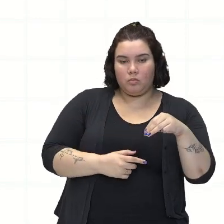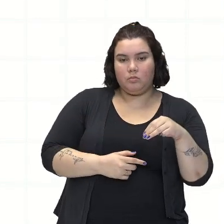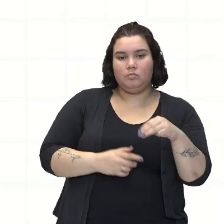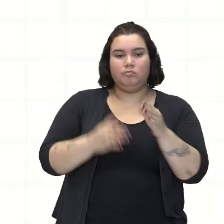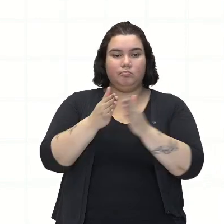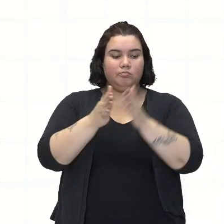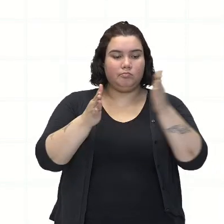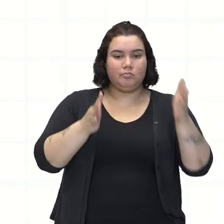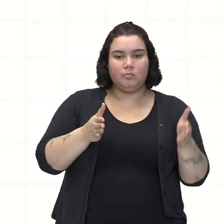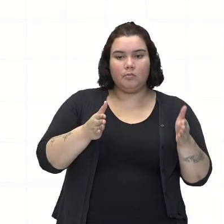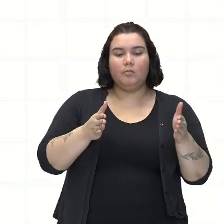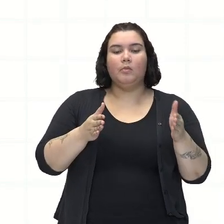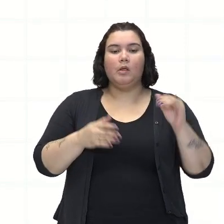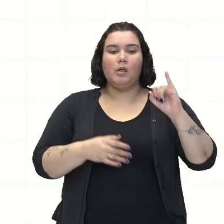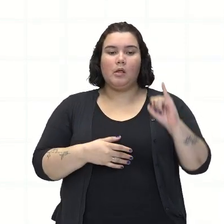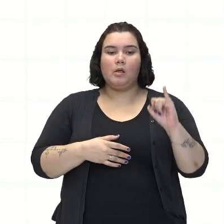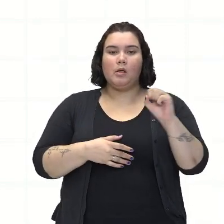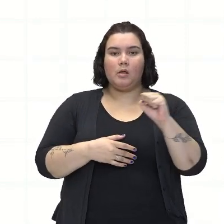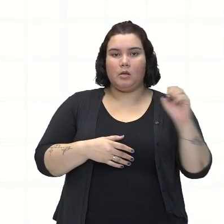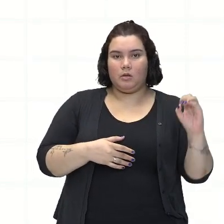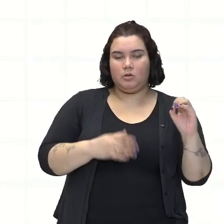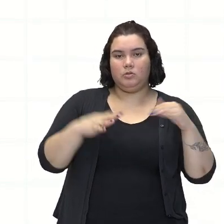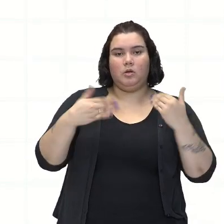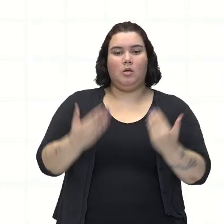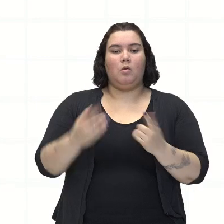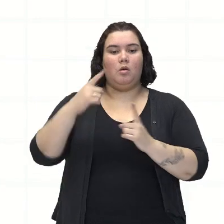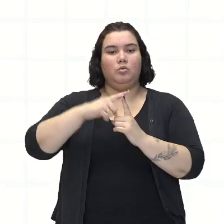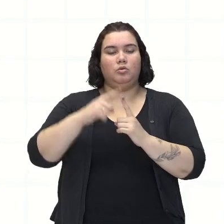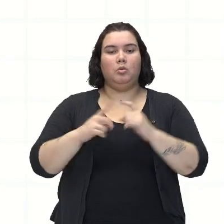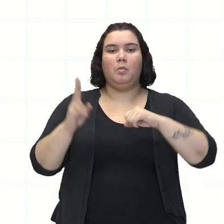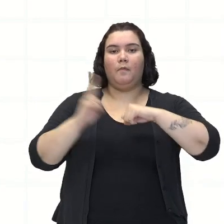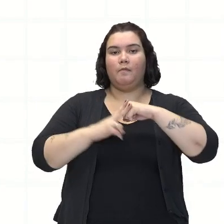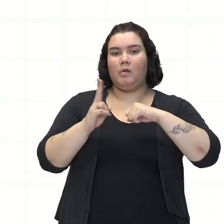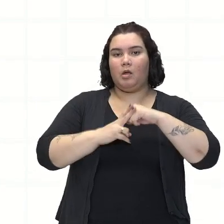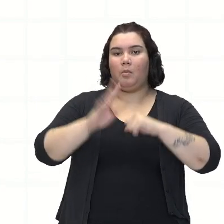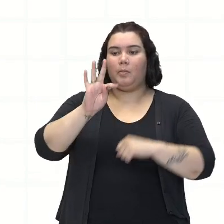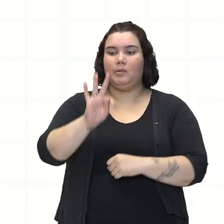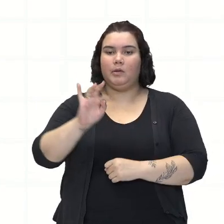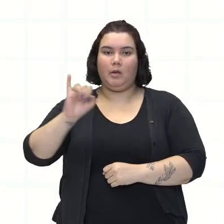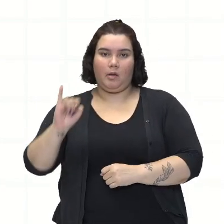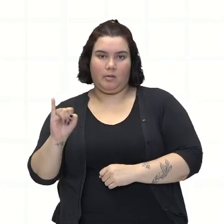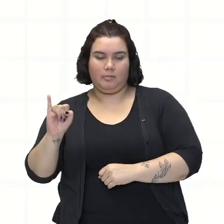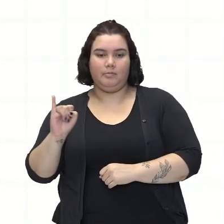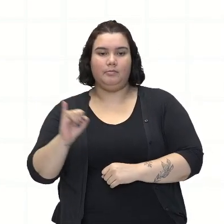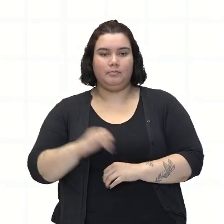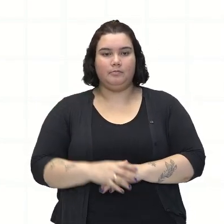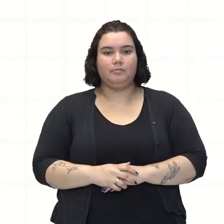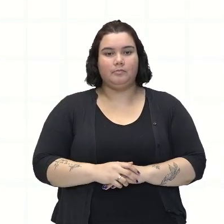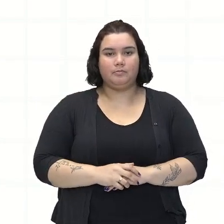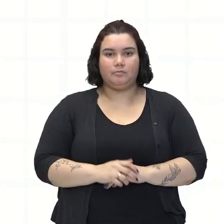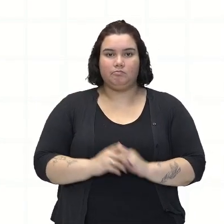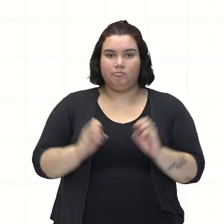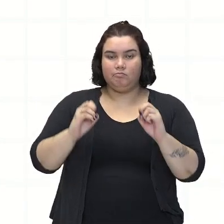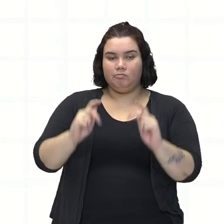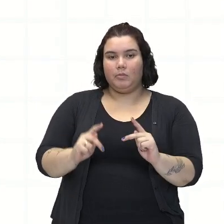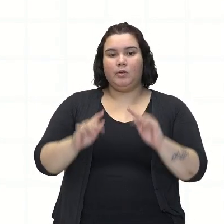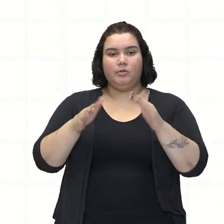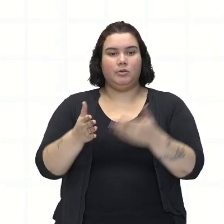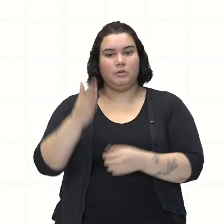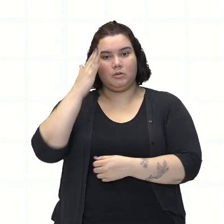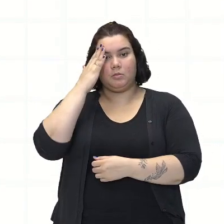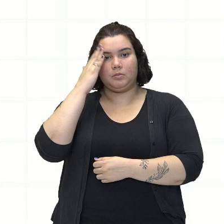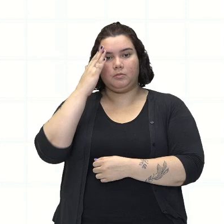logo temos verbo transitivo indireto. Então, conhecemos aí a transitividade